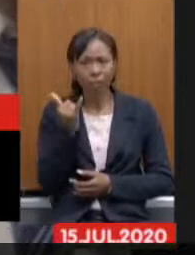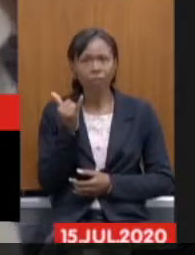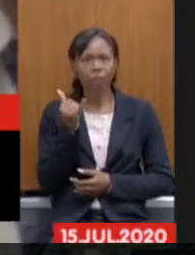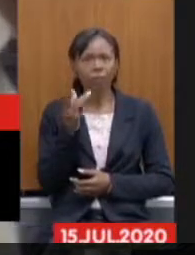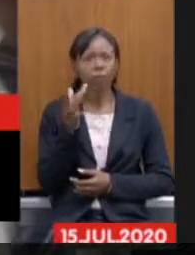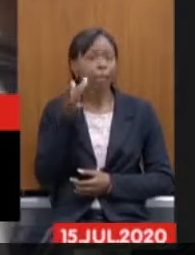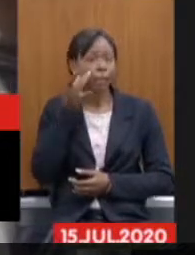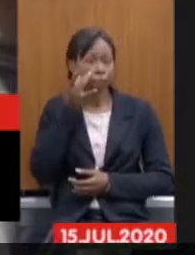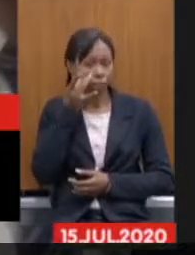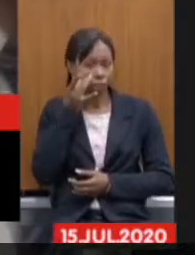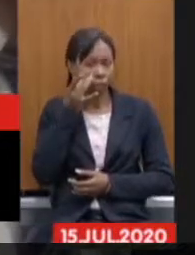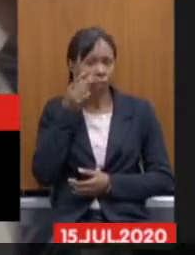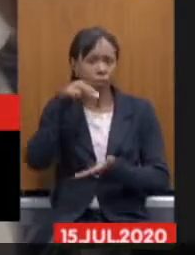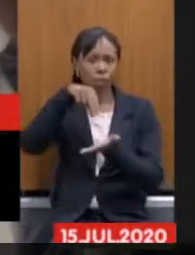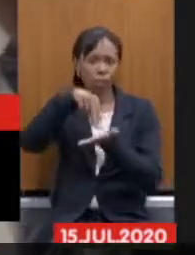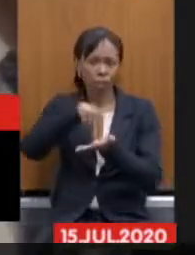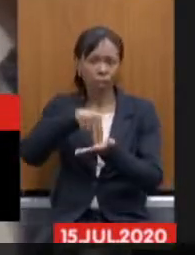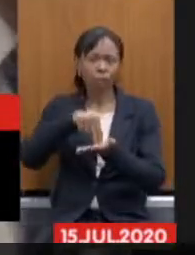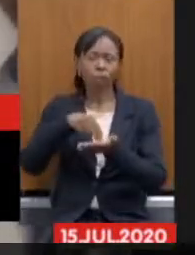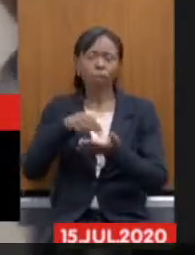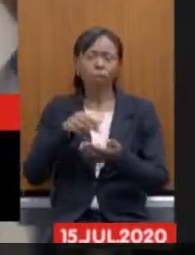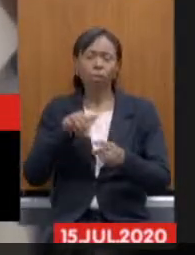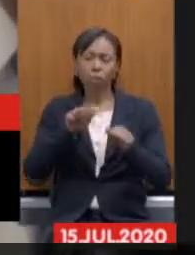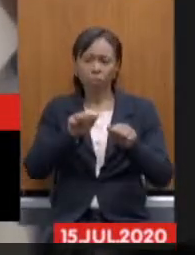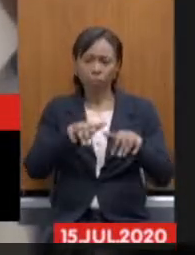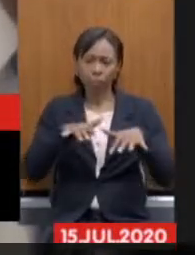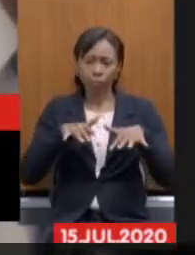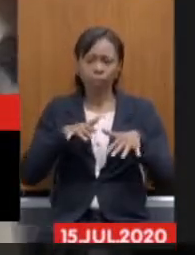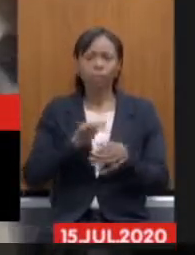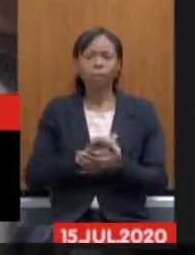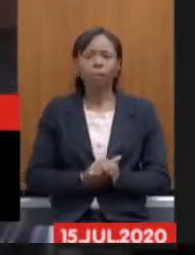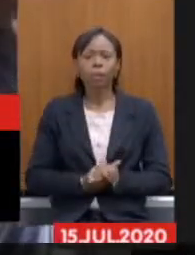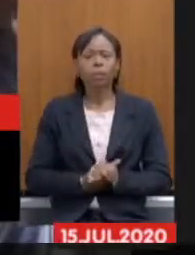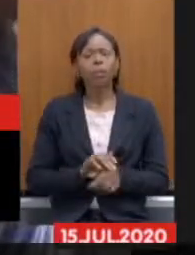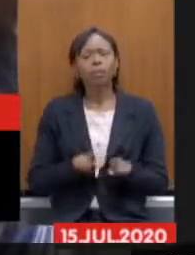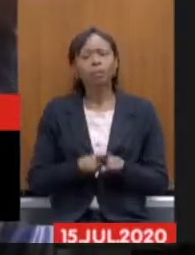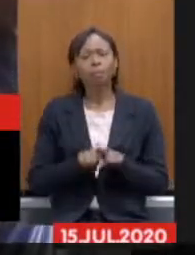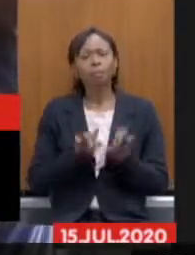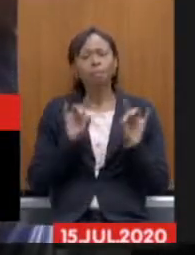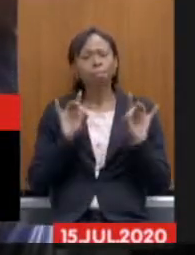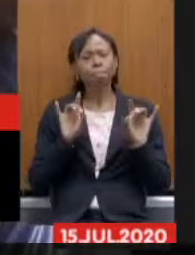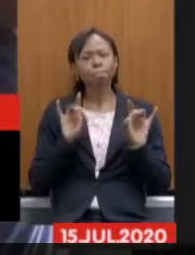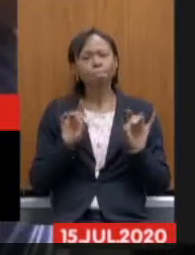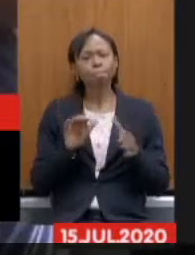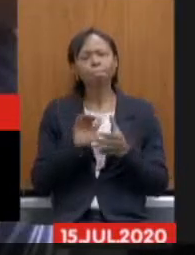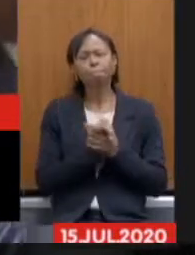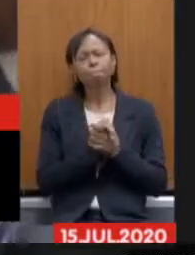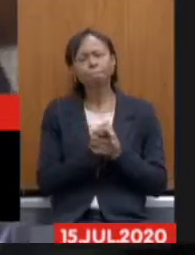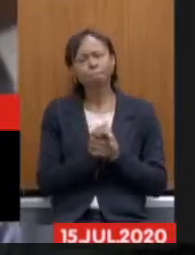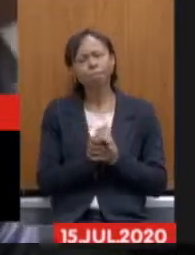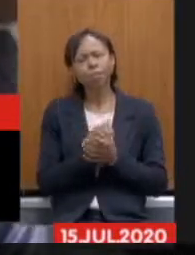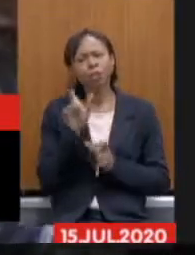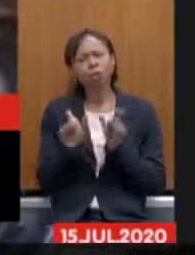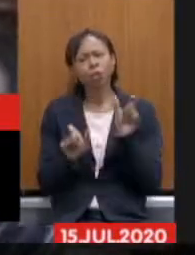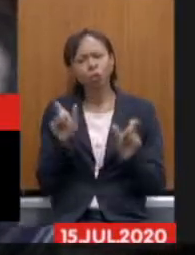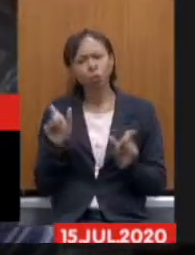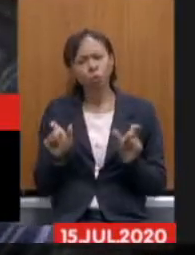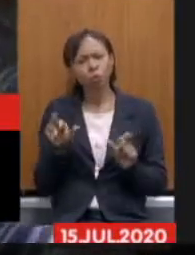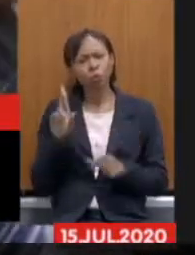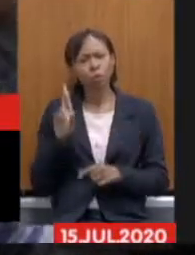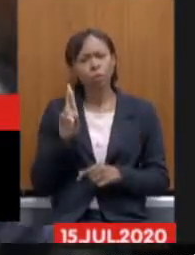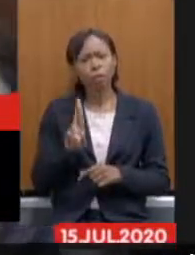presencialmente acompanhar esse debate de maneira muito especial queria cumprimentar aí você representante